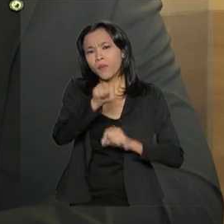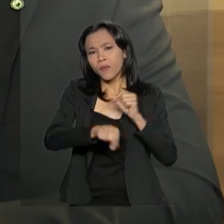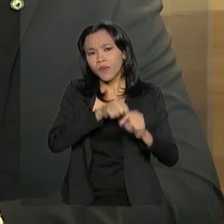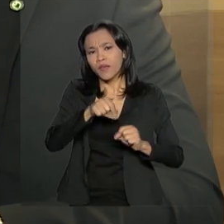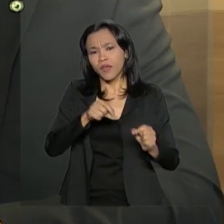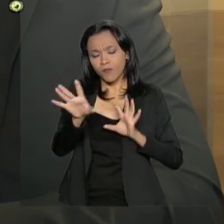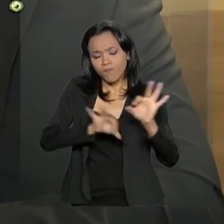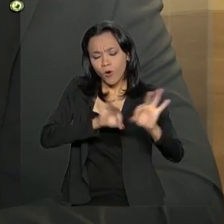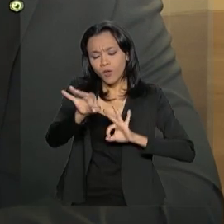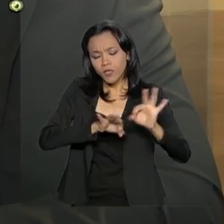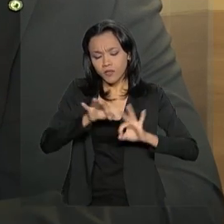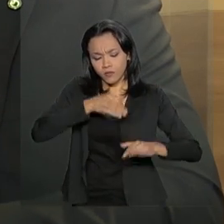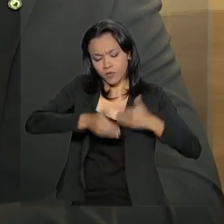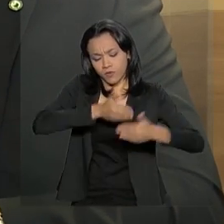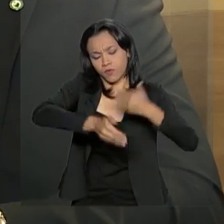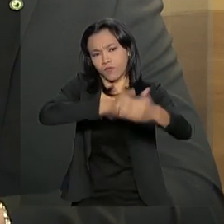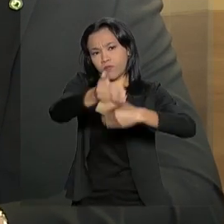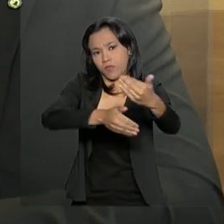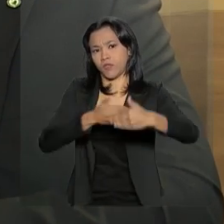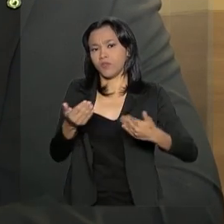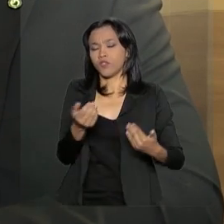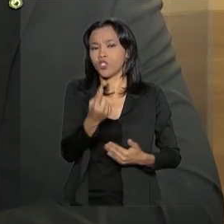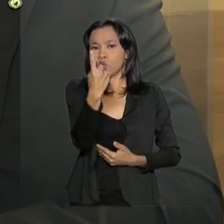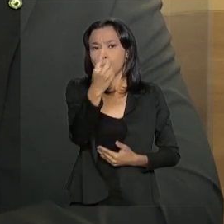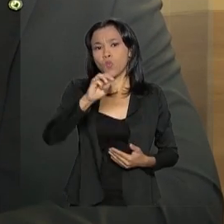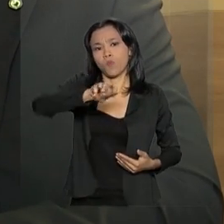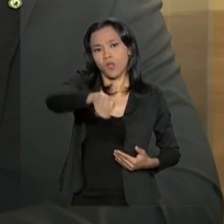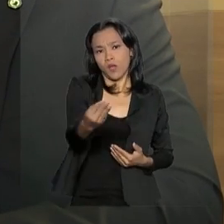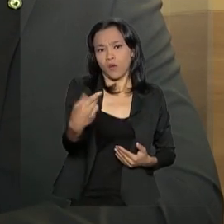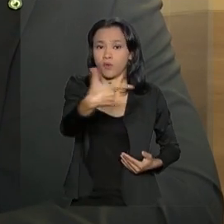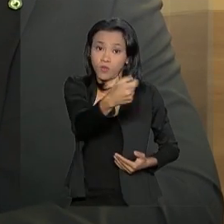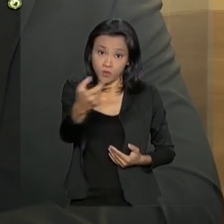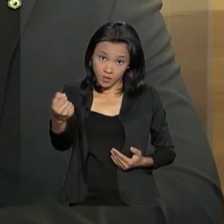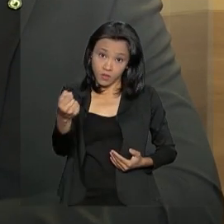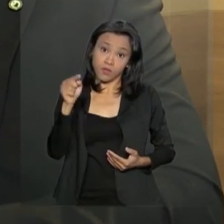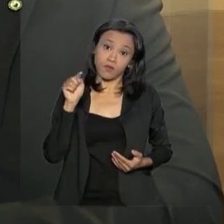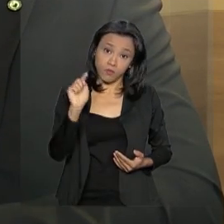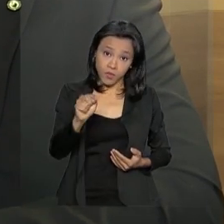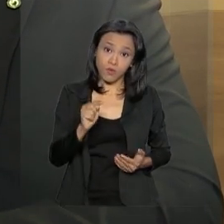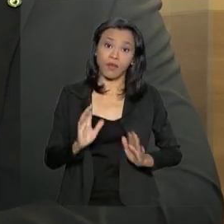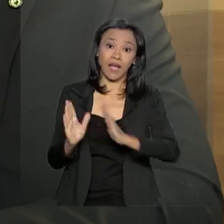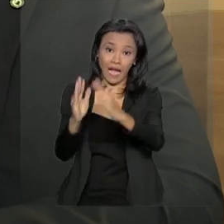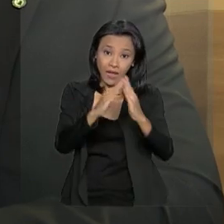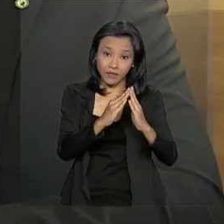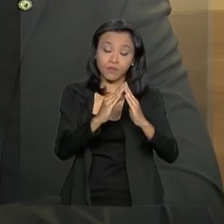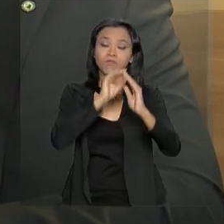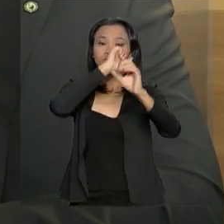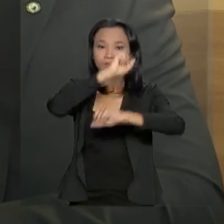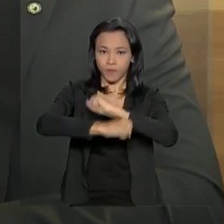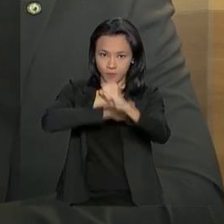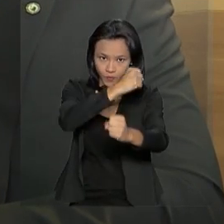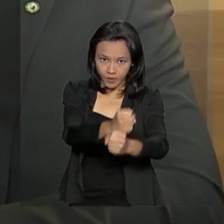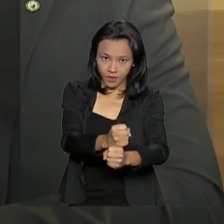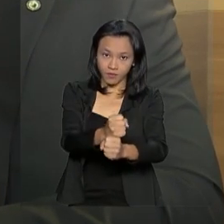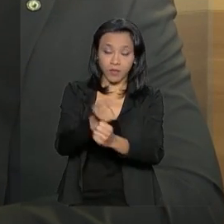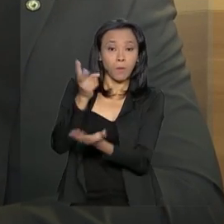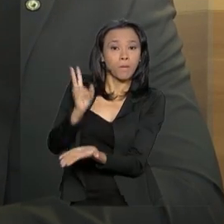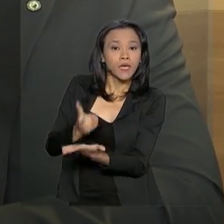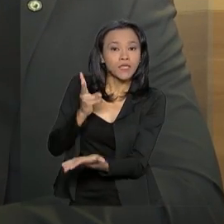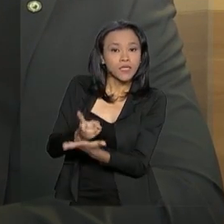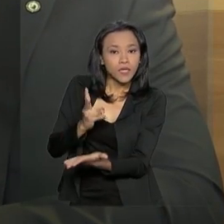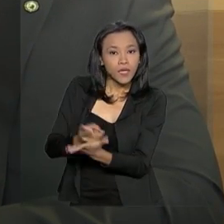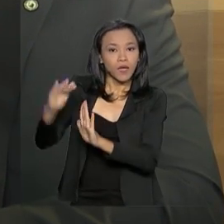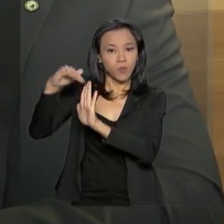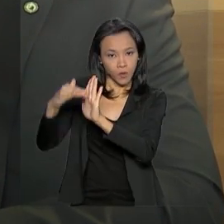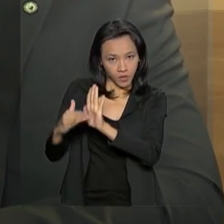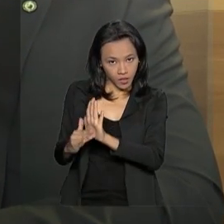crescimento de necessidade de moradias de 1 milhão e 200 mil unidades anuais. Então, manter o programa para